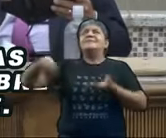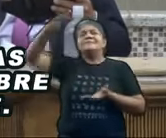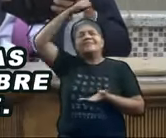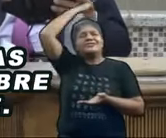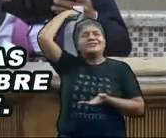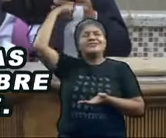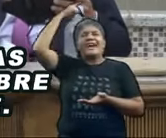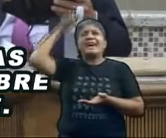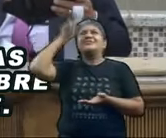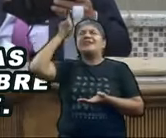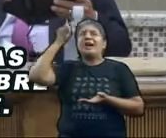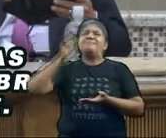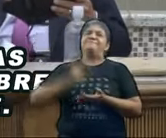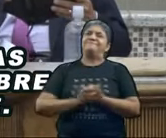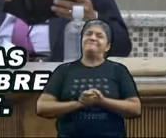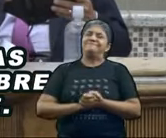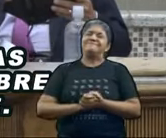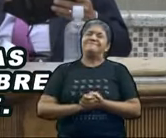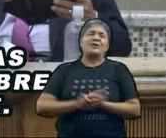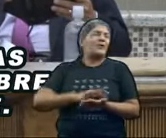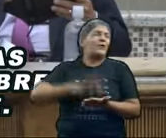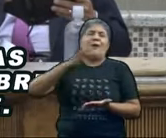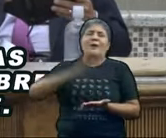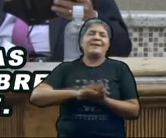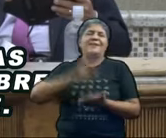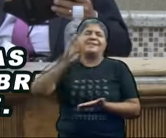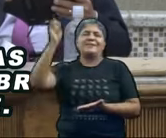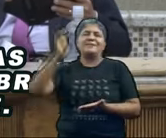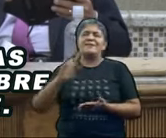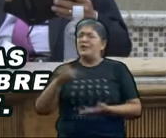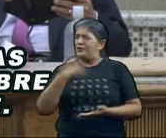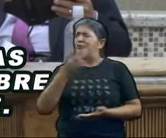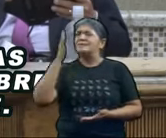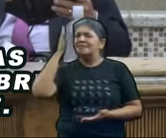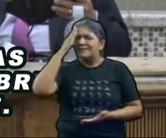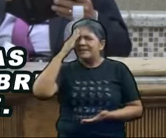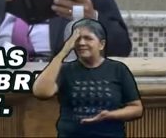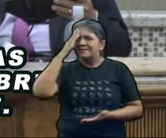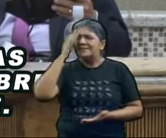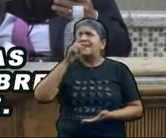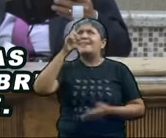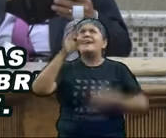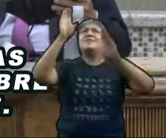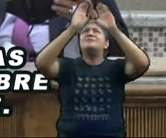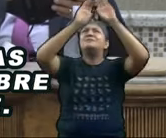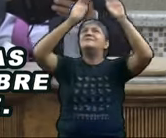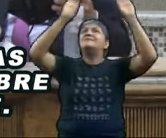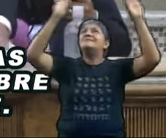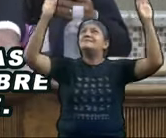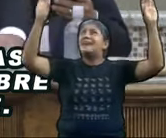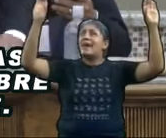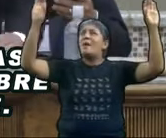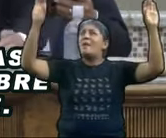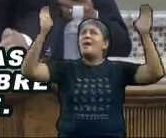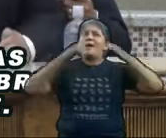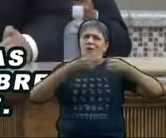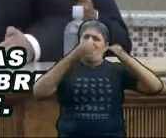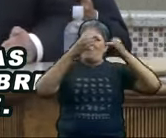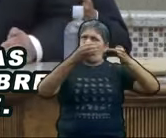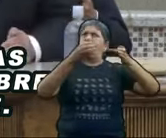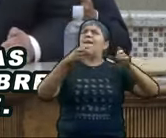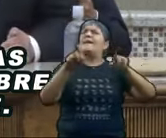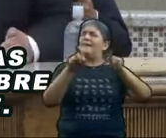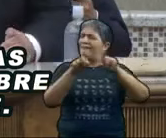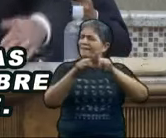santidade. Glória a Deus. Então, irmãos, os céus é um estado, mas os céus é um lugar literal